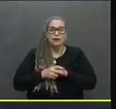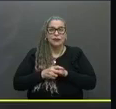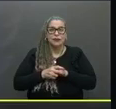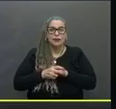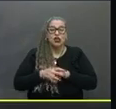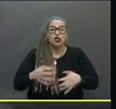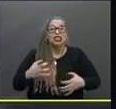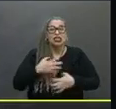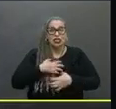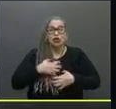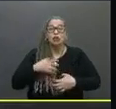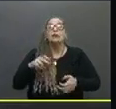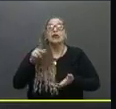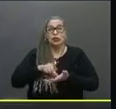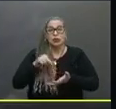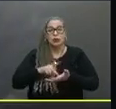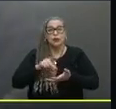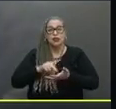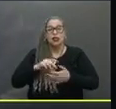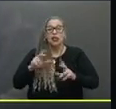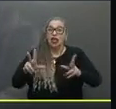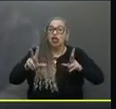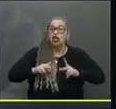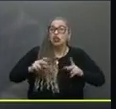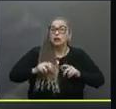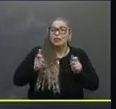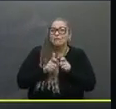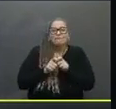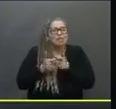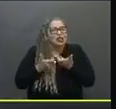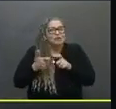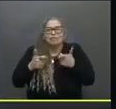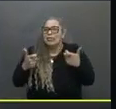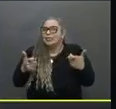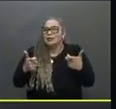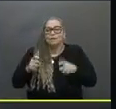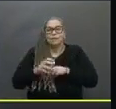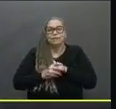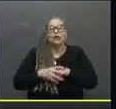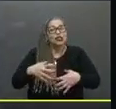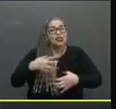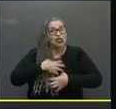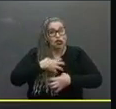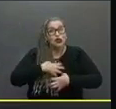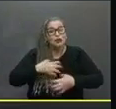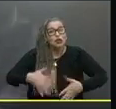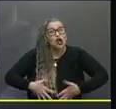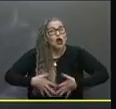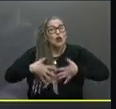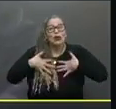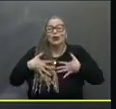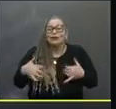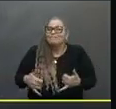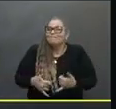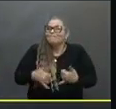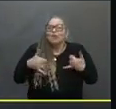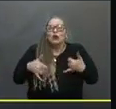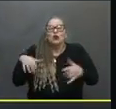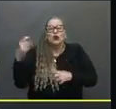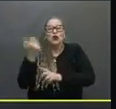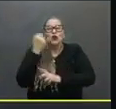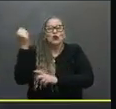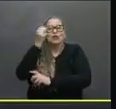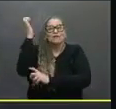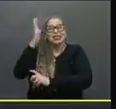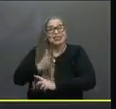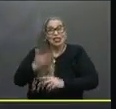que é um sentimento de realização por um reconhecimento desse tamanho e dimensão. É um sentimento de orgulho, como gaúcho e brasileiro